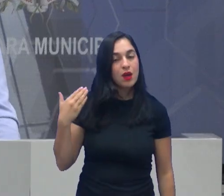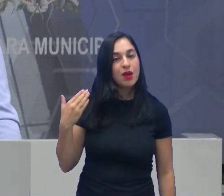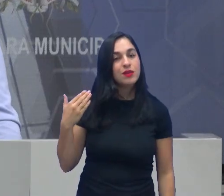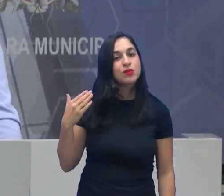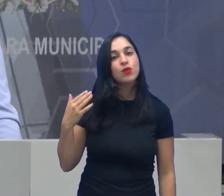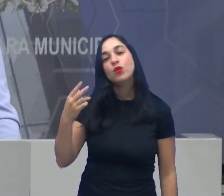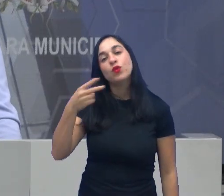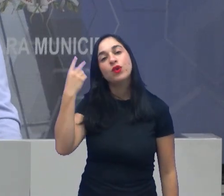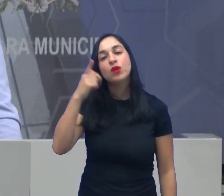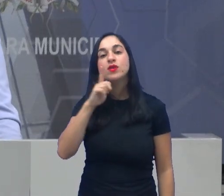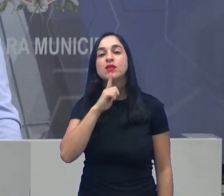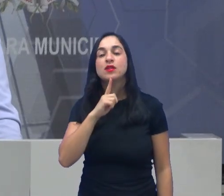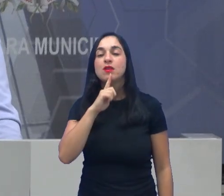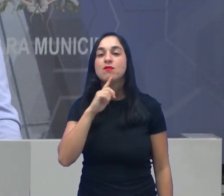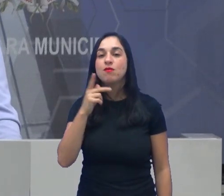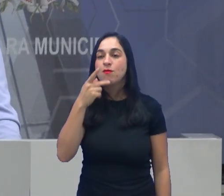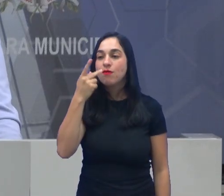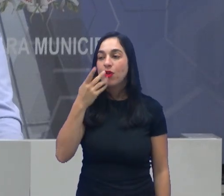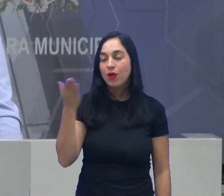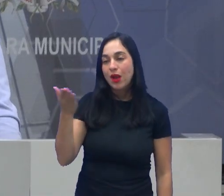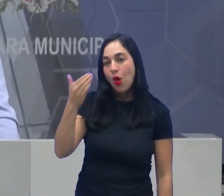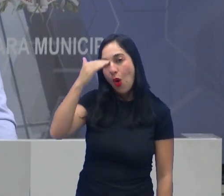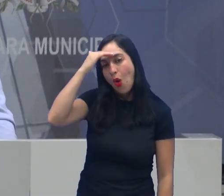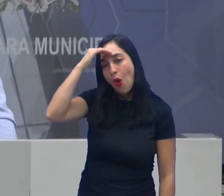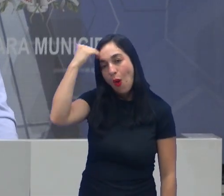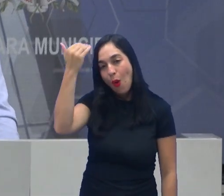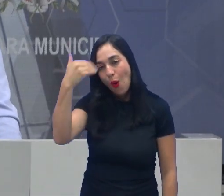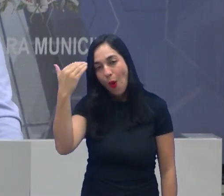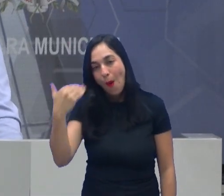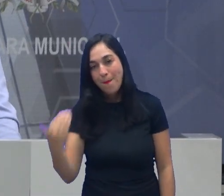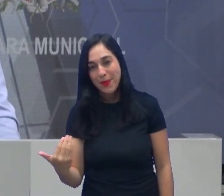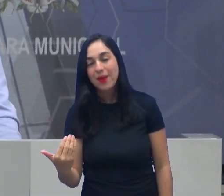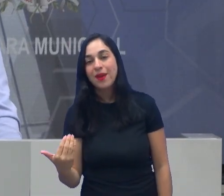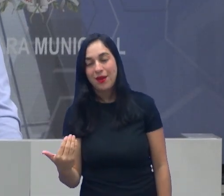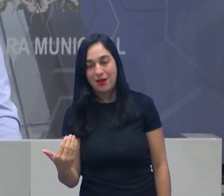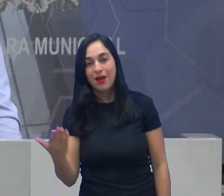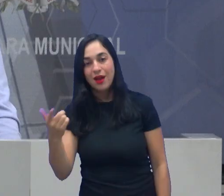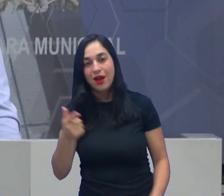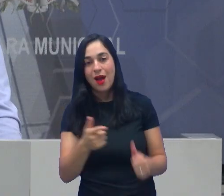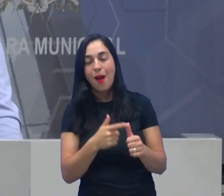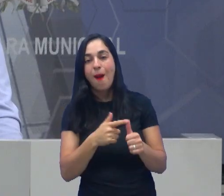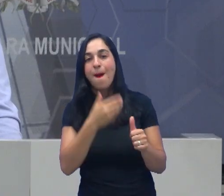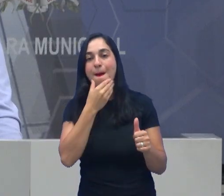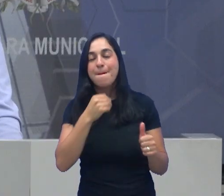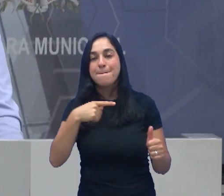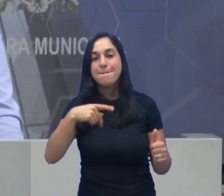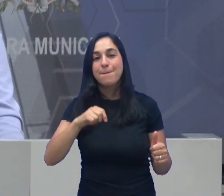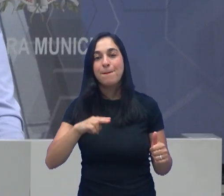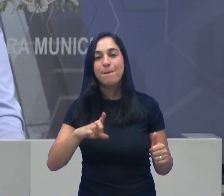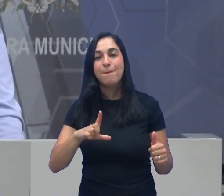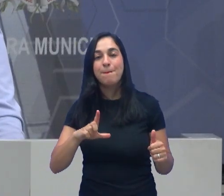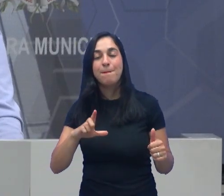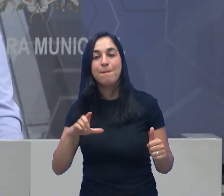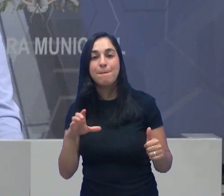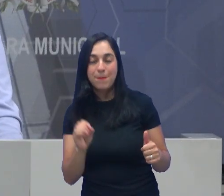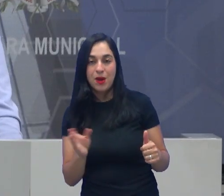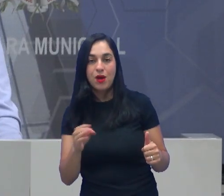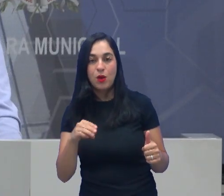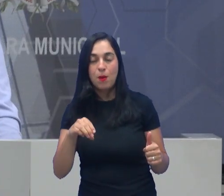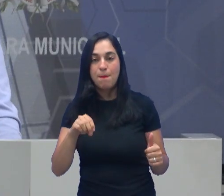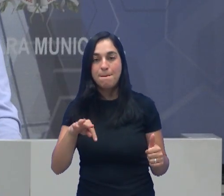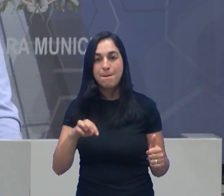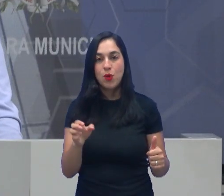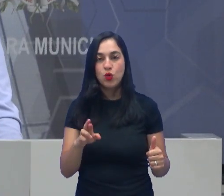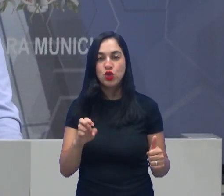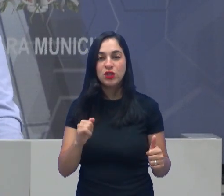Camargo, que prestou aqui essa homenagem, em nome do Paulo Monte Rei, realmente uma liderança, eu acho que é mais de